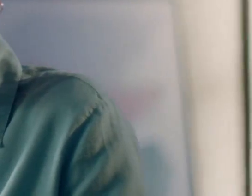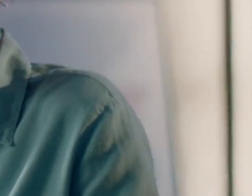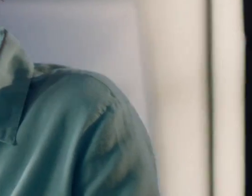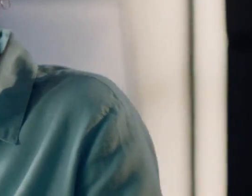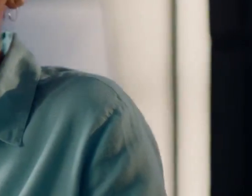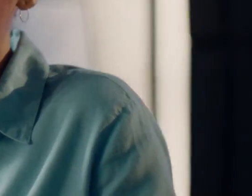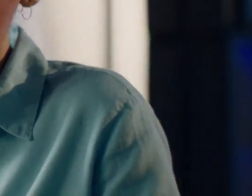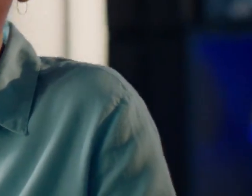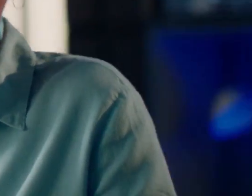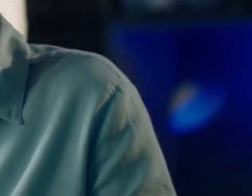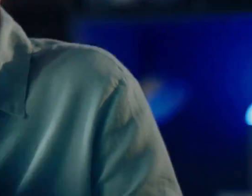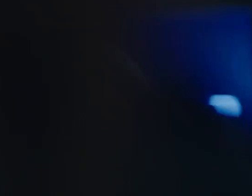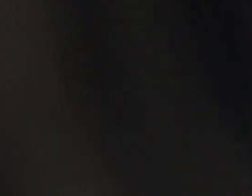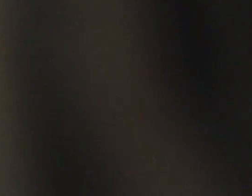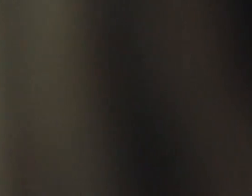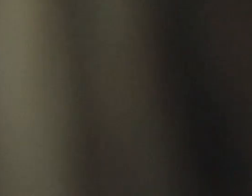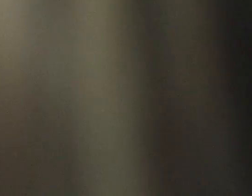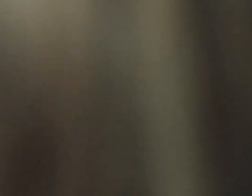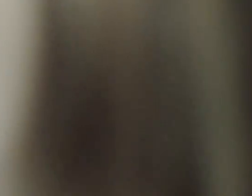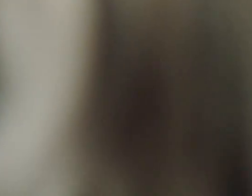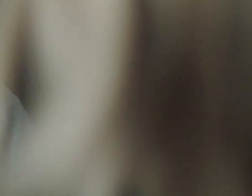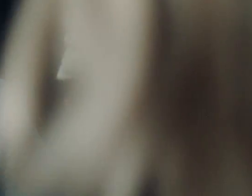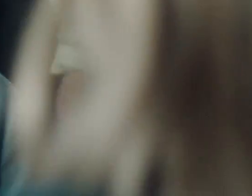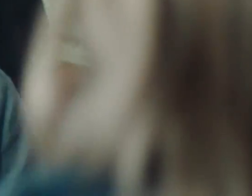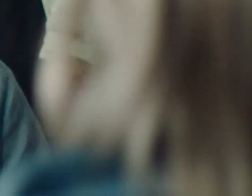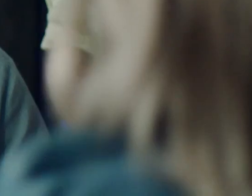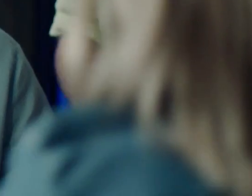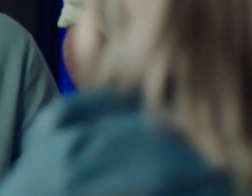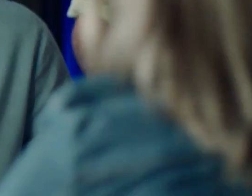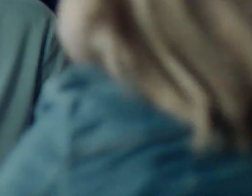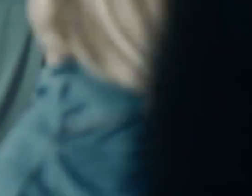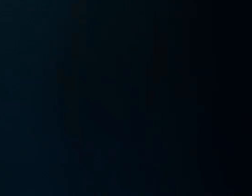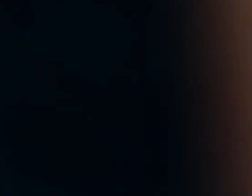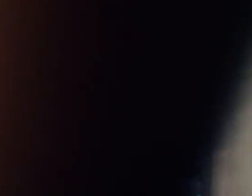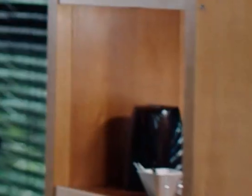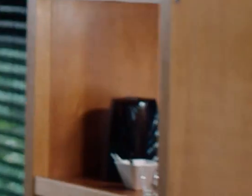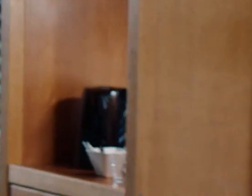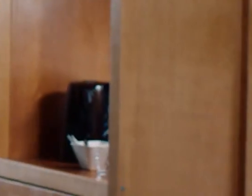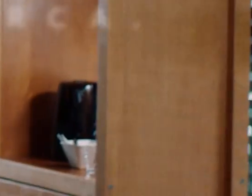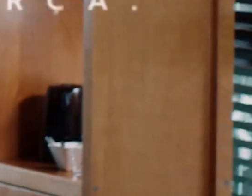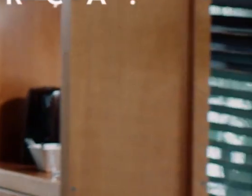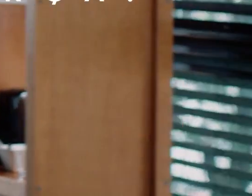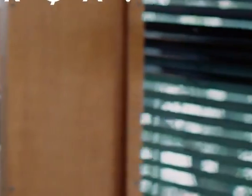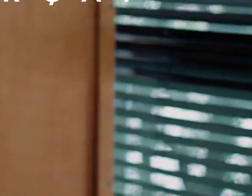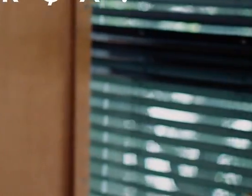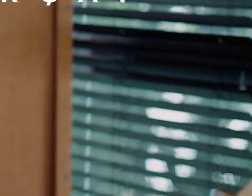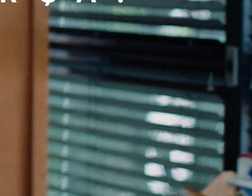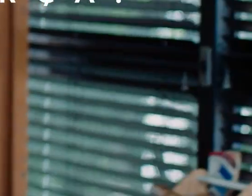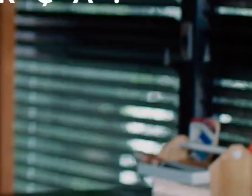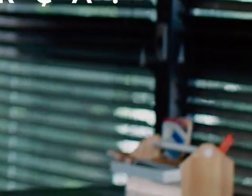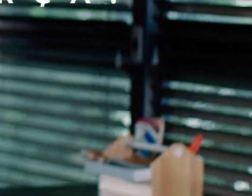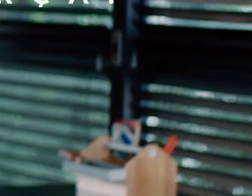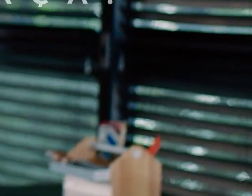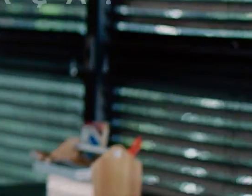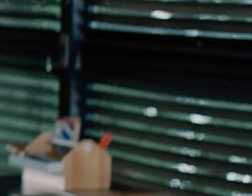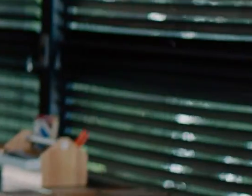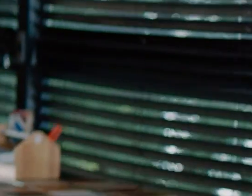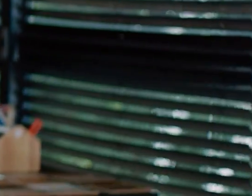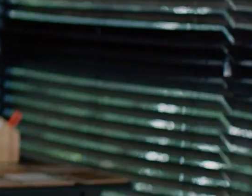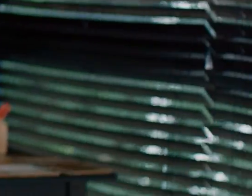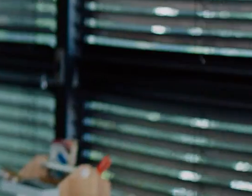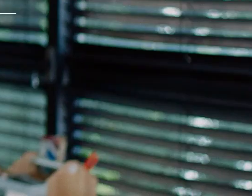caí, já reinventei meu negócio, mas nunca fiz nada sozinha. Por isso a gente tem uma regra. Quando uma mulher